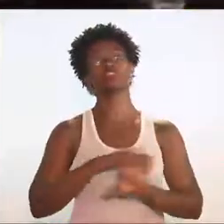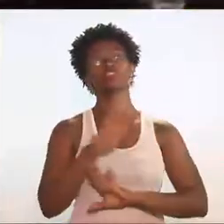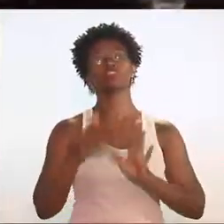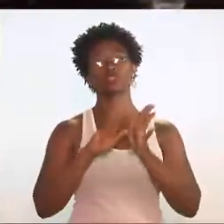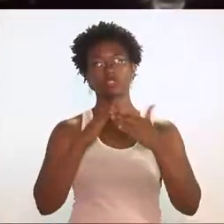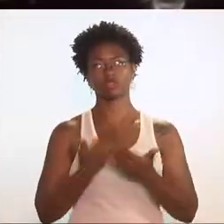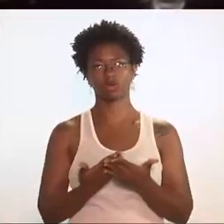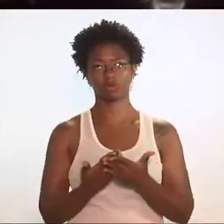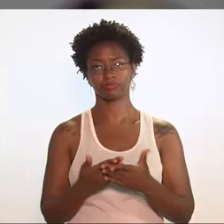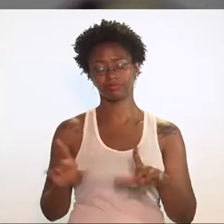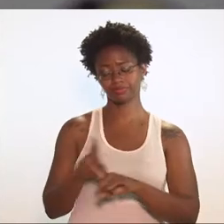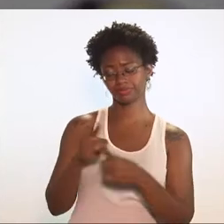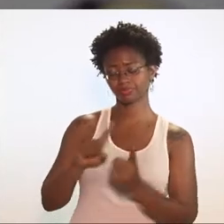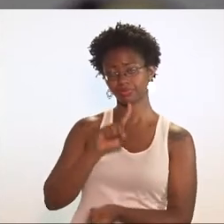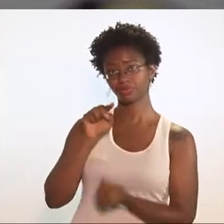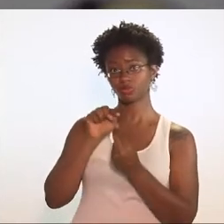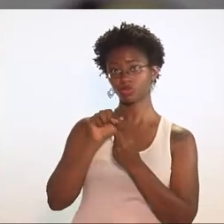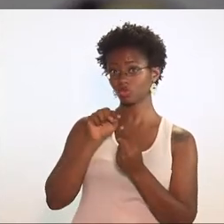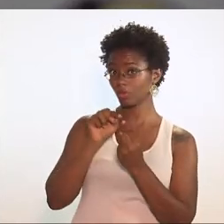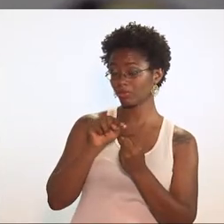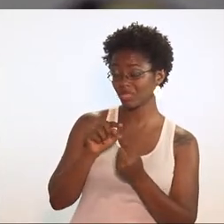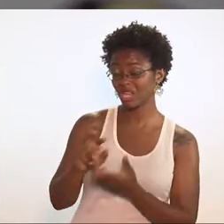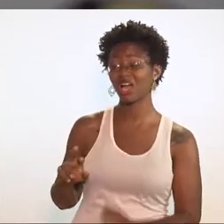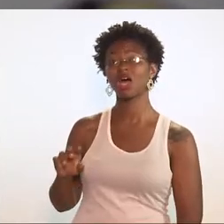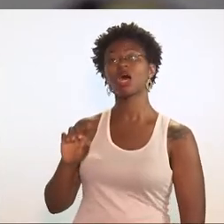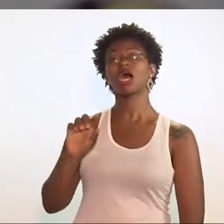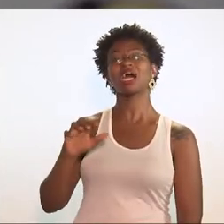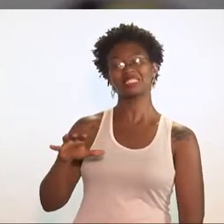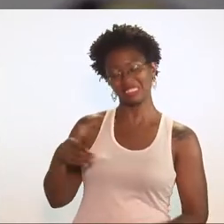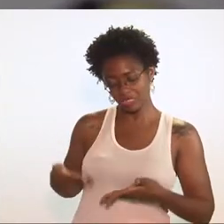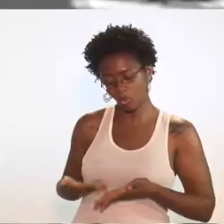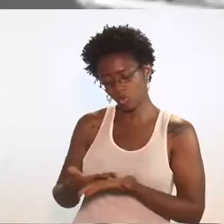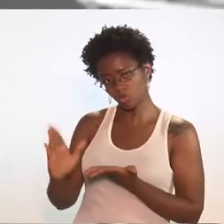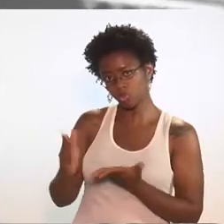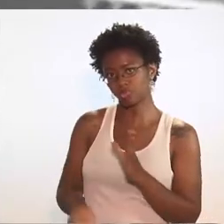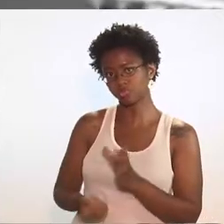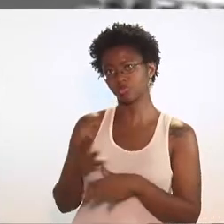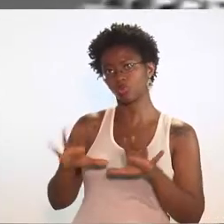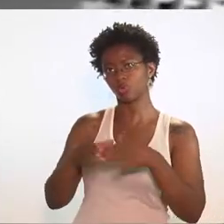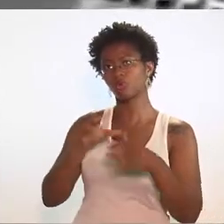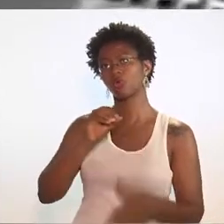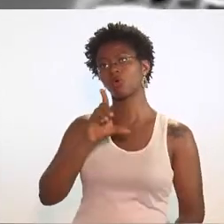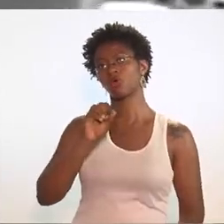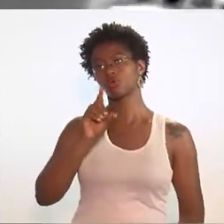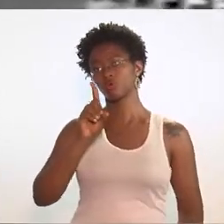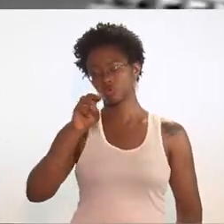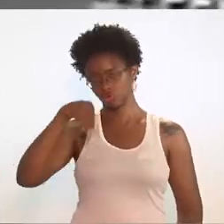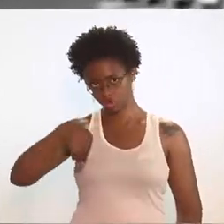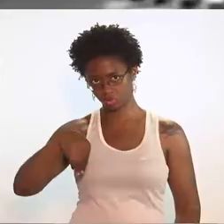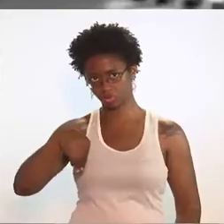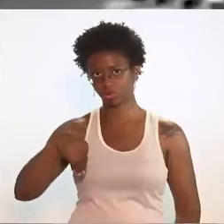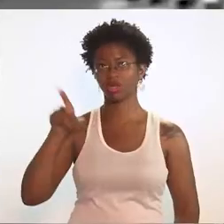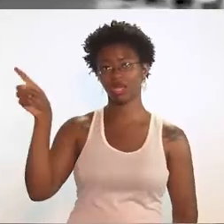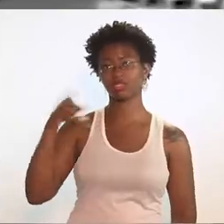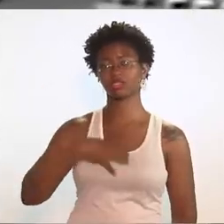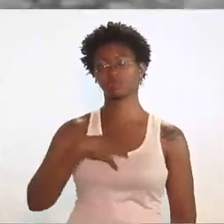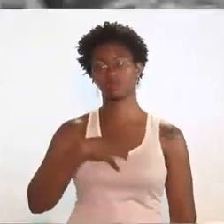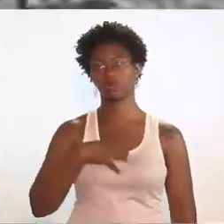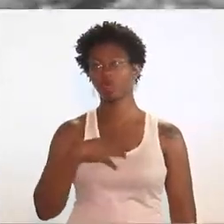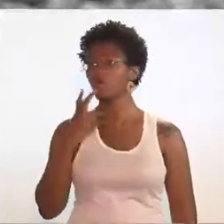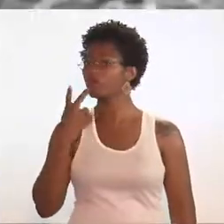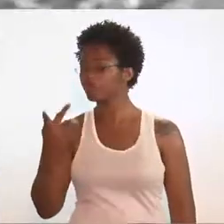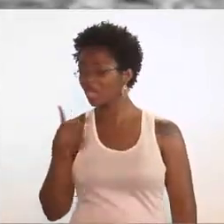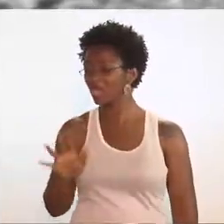A música faz referências aonde o Olodum foi fundado, na cidade de Salvador. Faz duras críticas ao período em que o Pelourinho foi esquecido